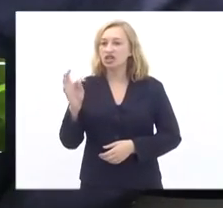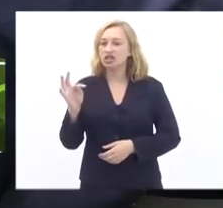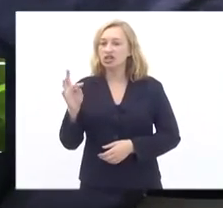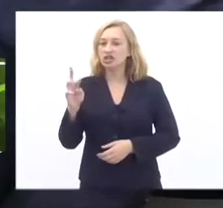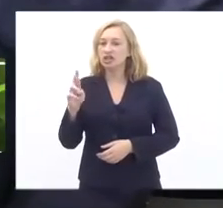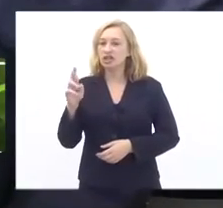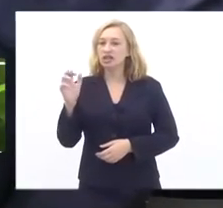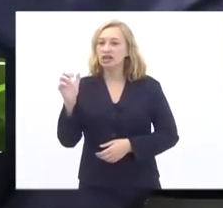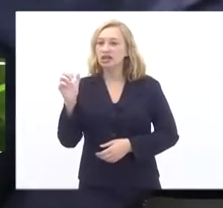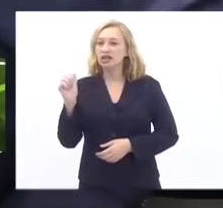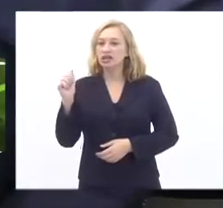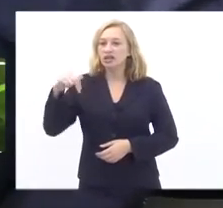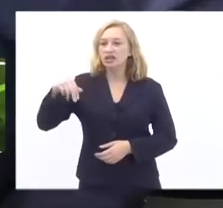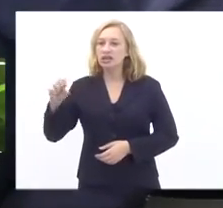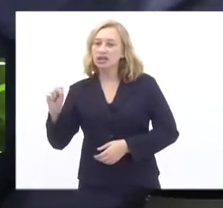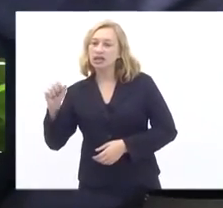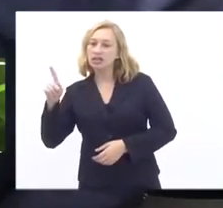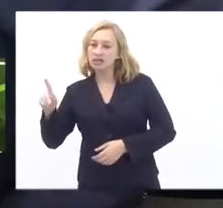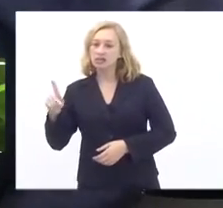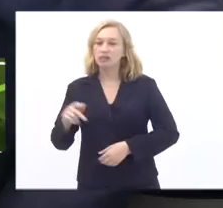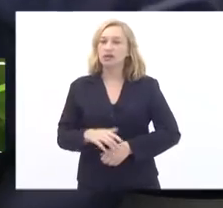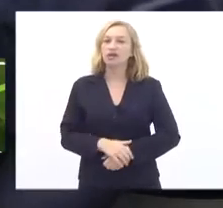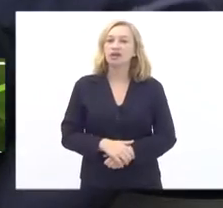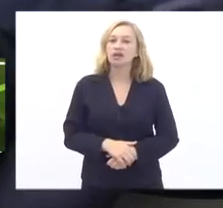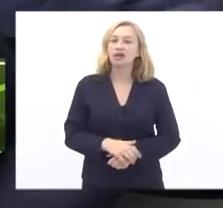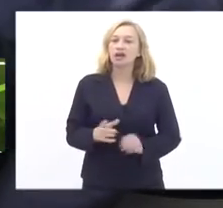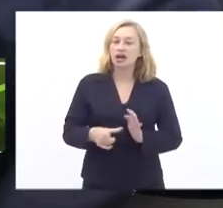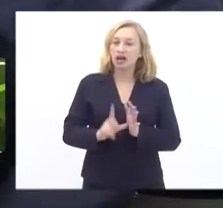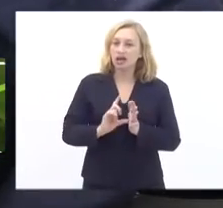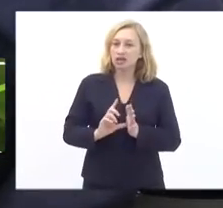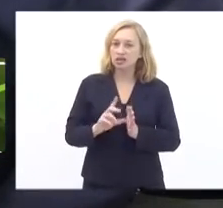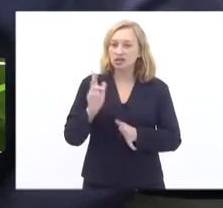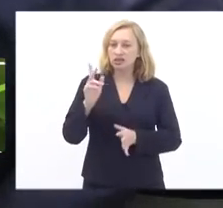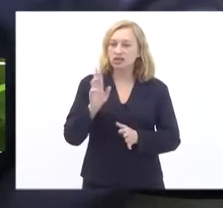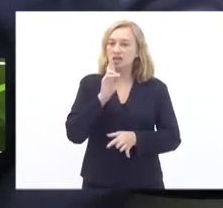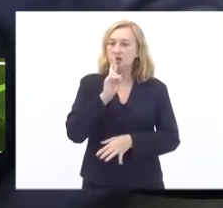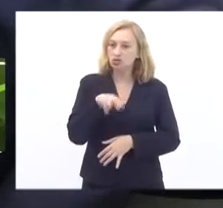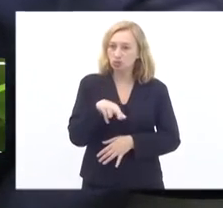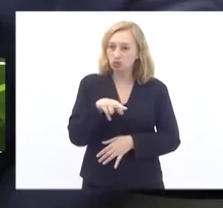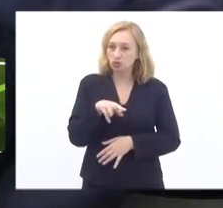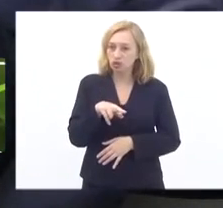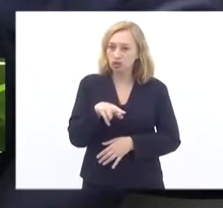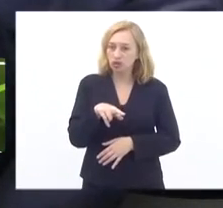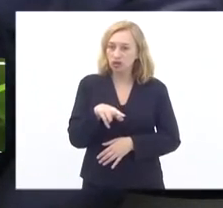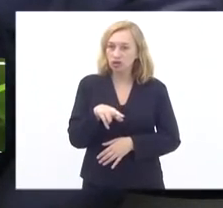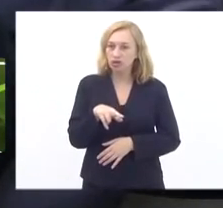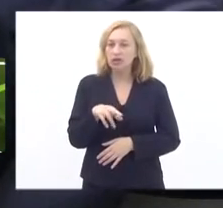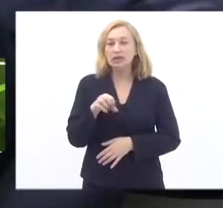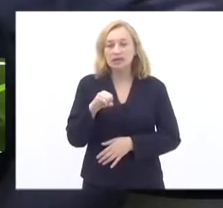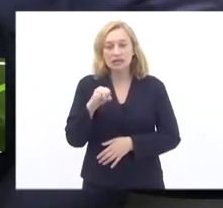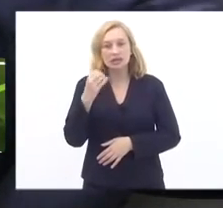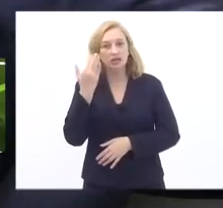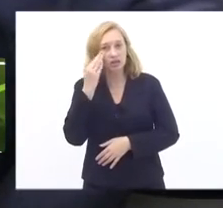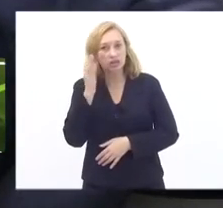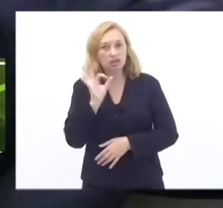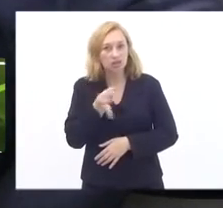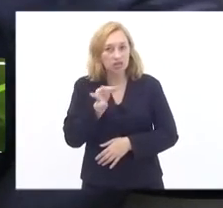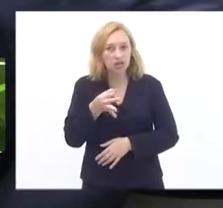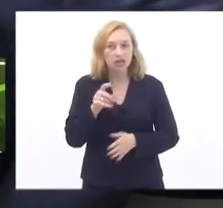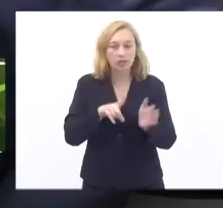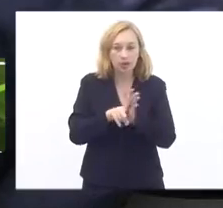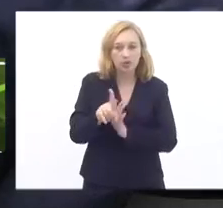de começar a tentar responder, né, se eu entendi corretamente a pergunta